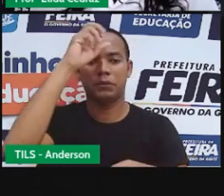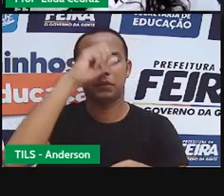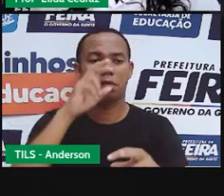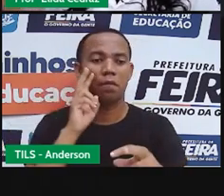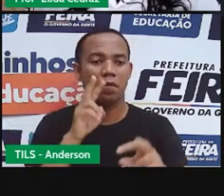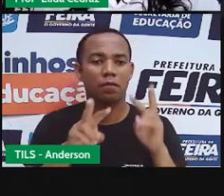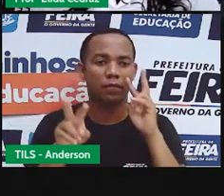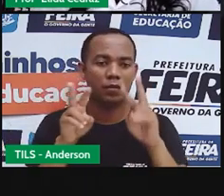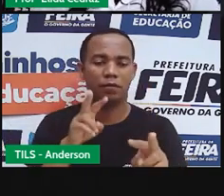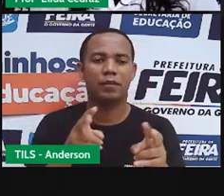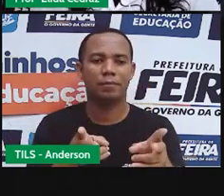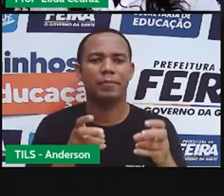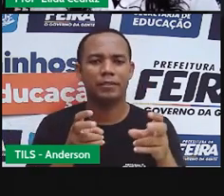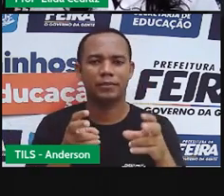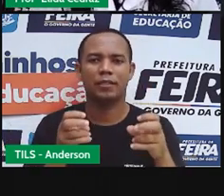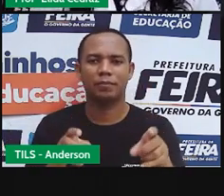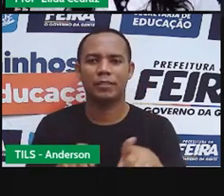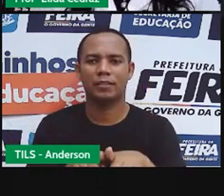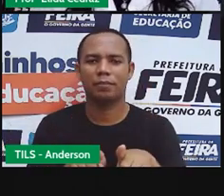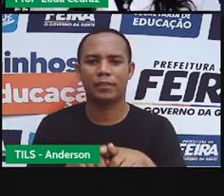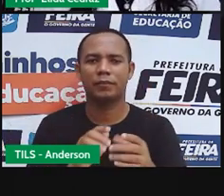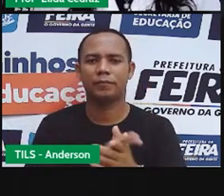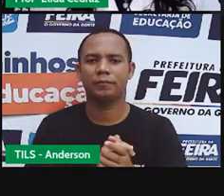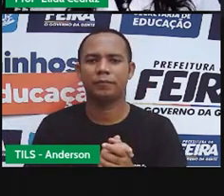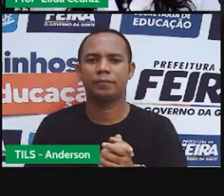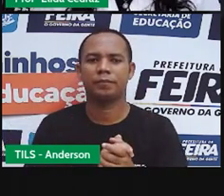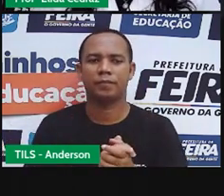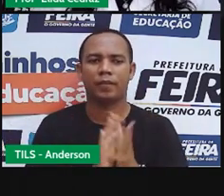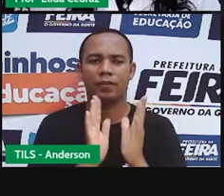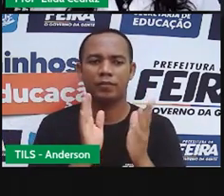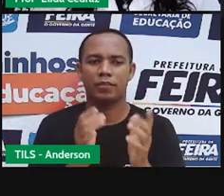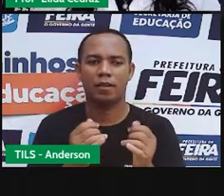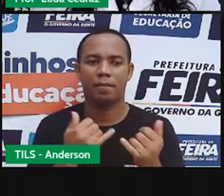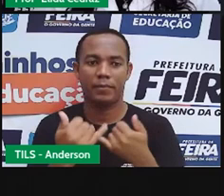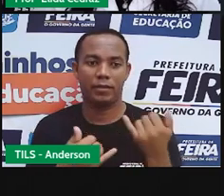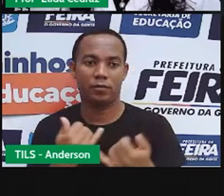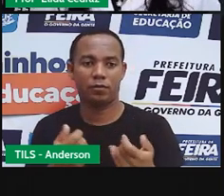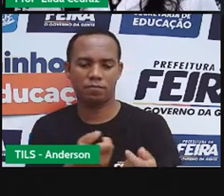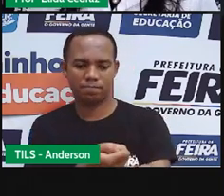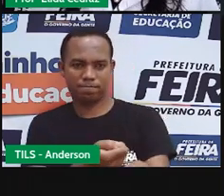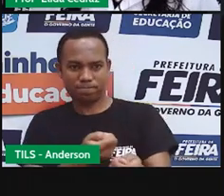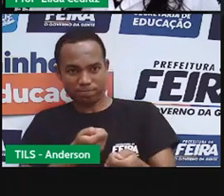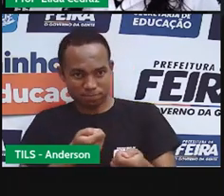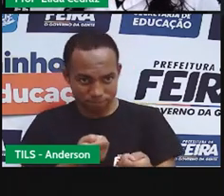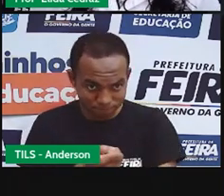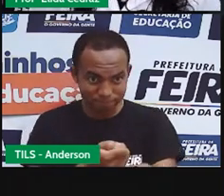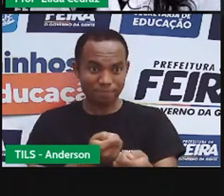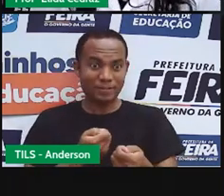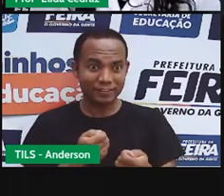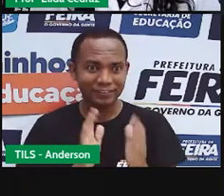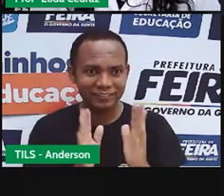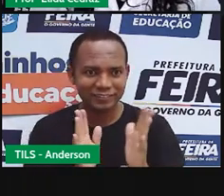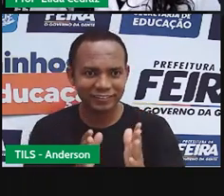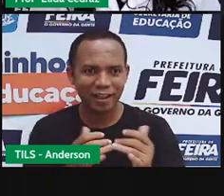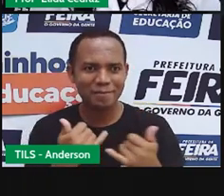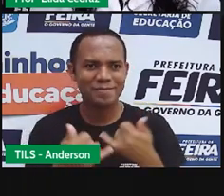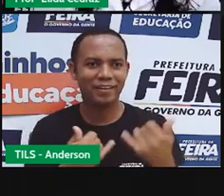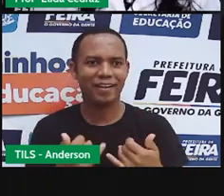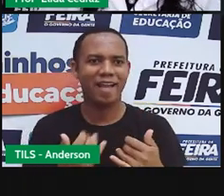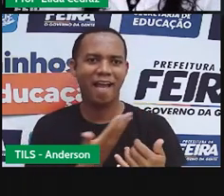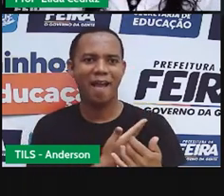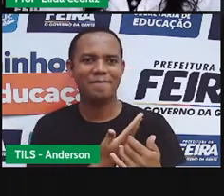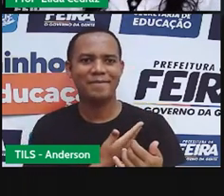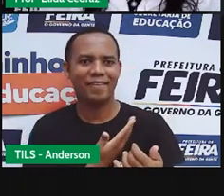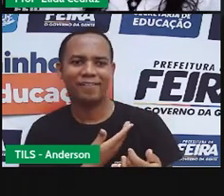dia e você nem percebe. Você já brincou de cabo de guerra? Pois é, cabo de guerra